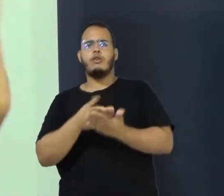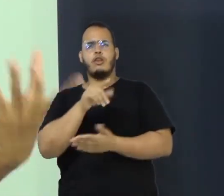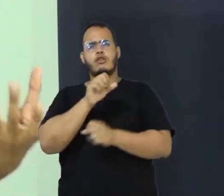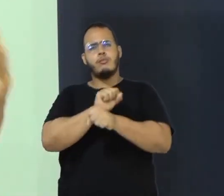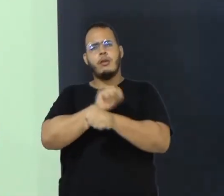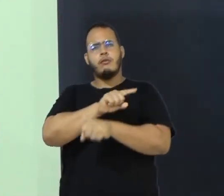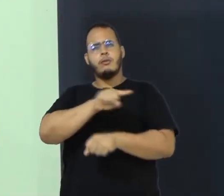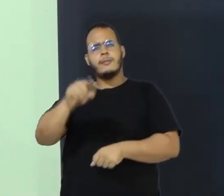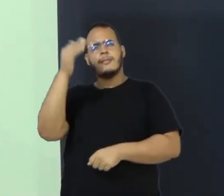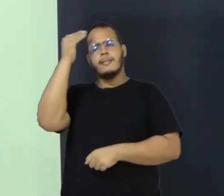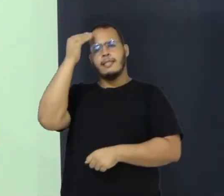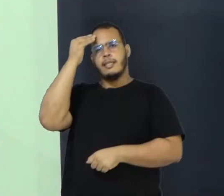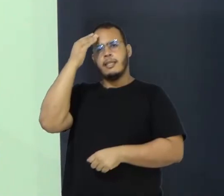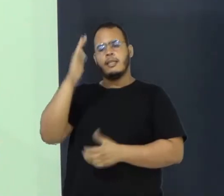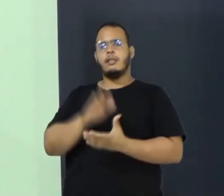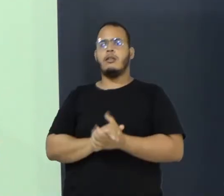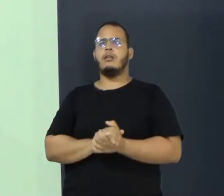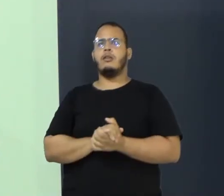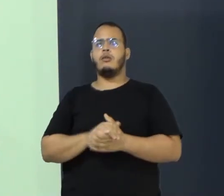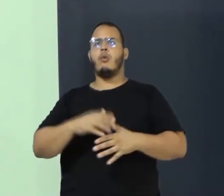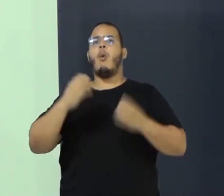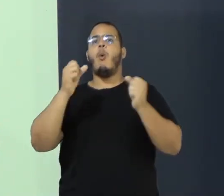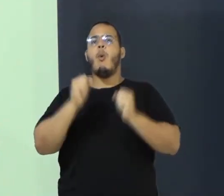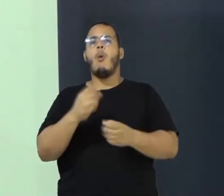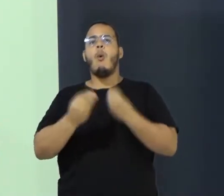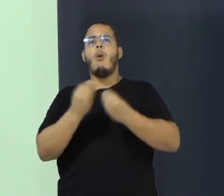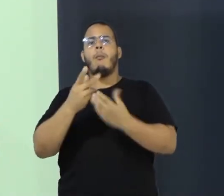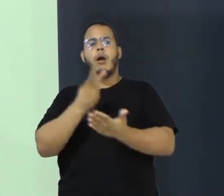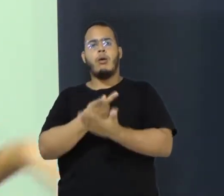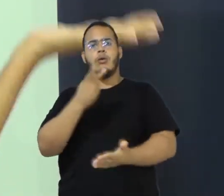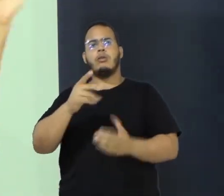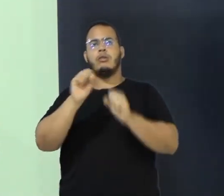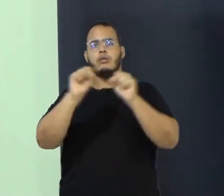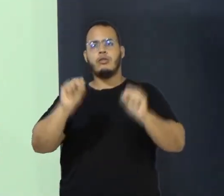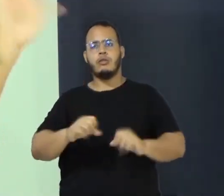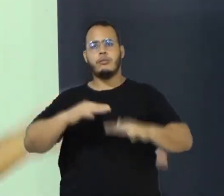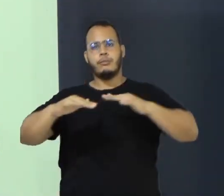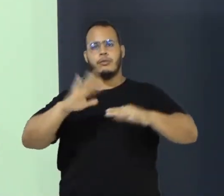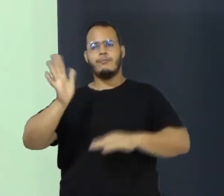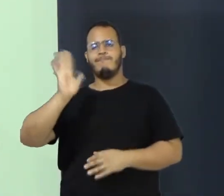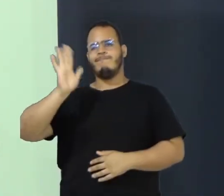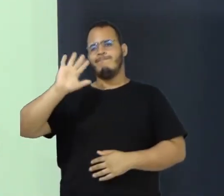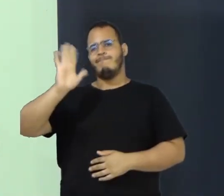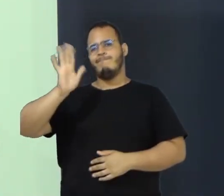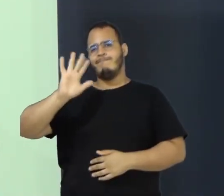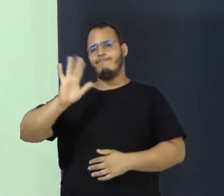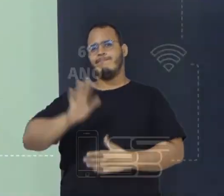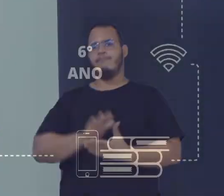compreendido aí como é que se dá, né, a locomoção do nosso corpo. Até a próxima aí, tchau!